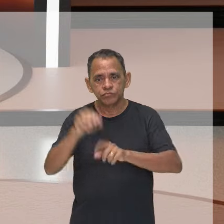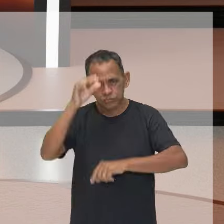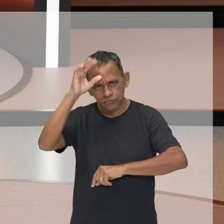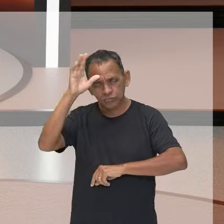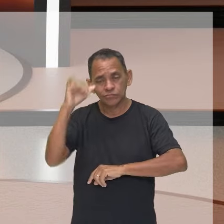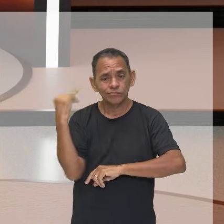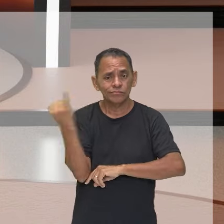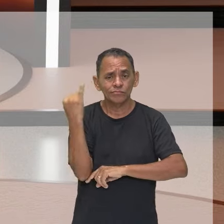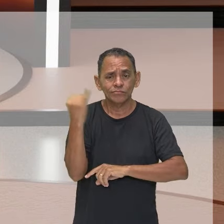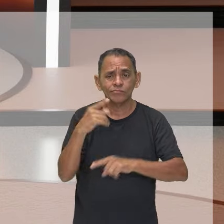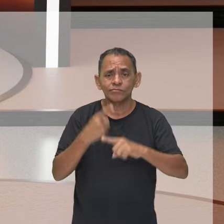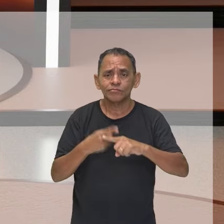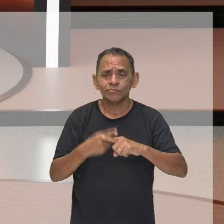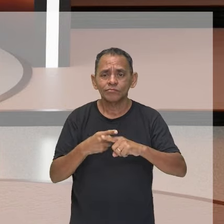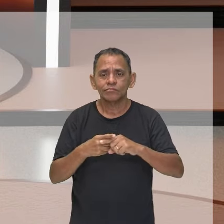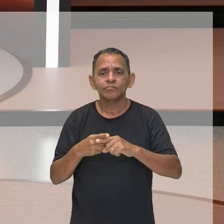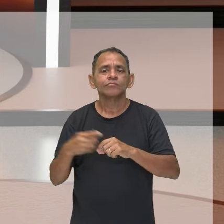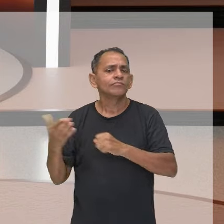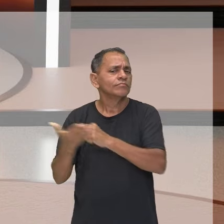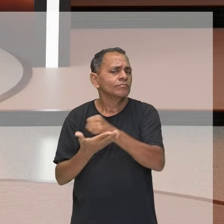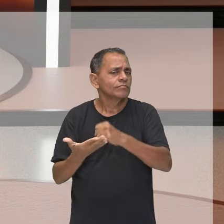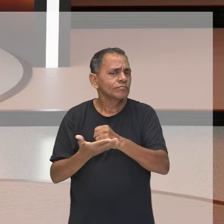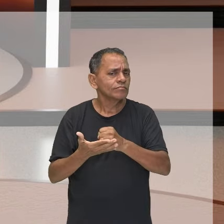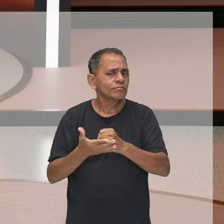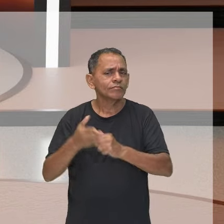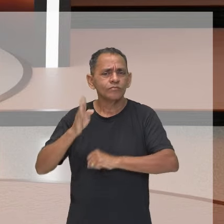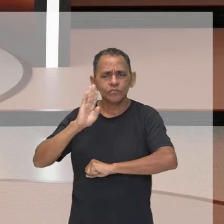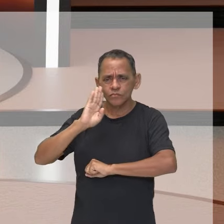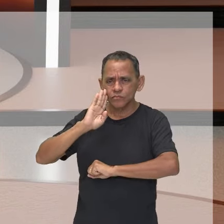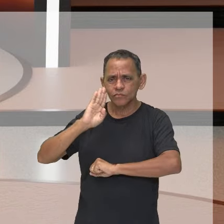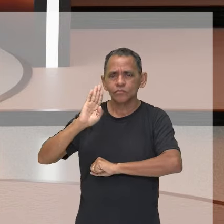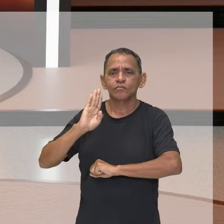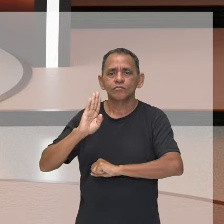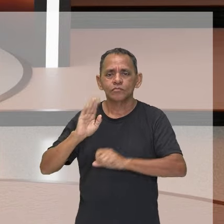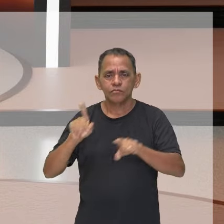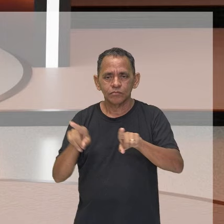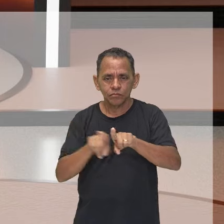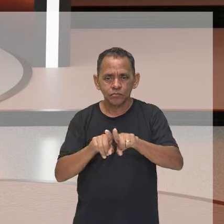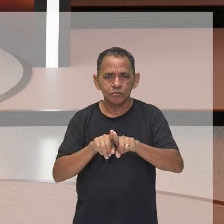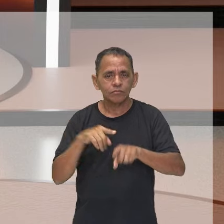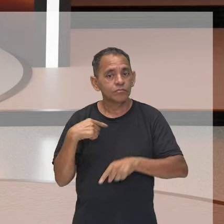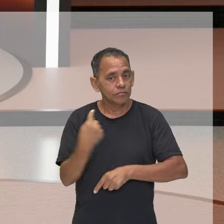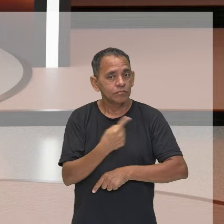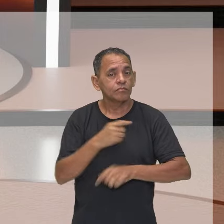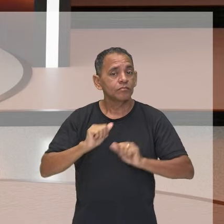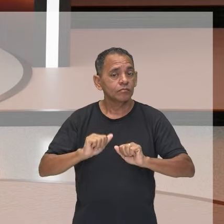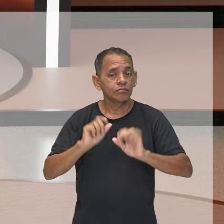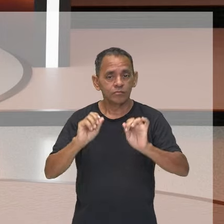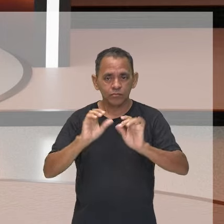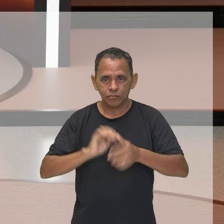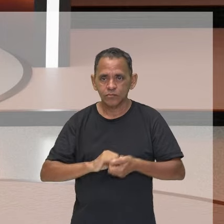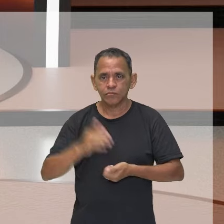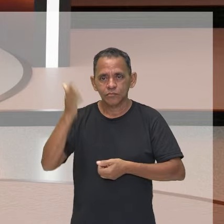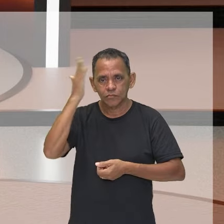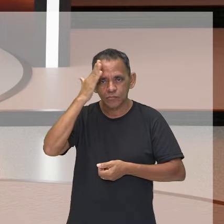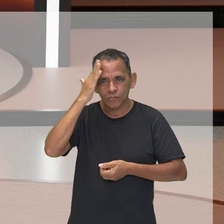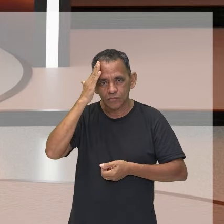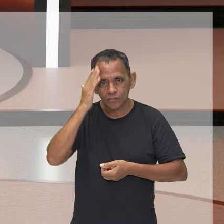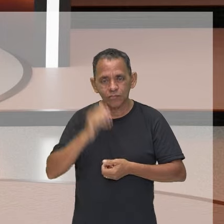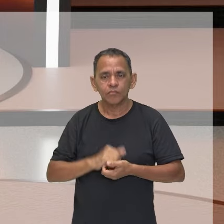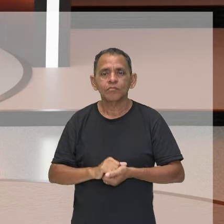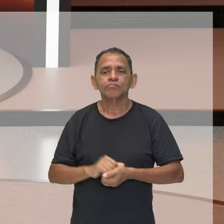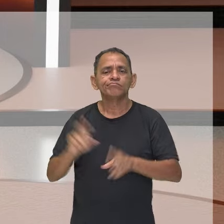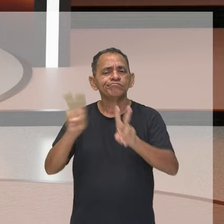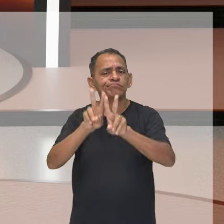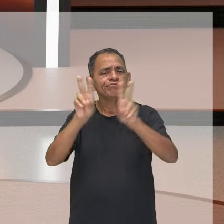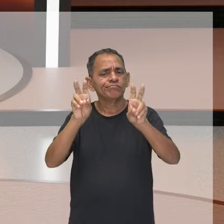e fundamentais para que a gente possa entender o que vai ser aquilo que na filosofia é muito comum